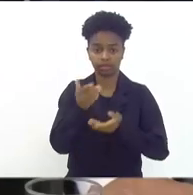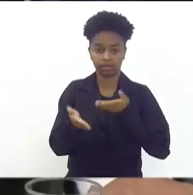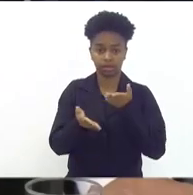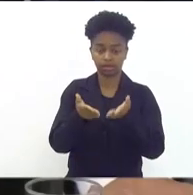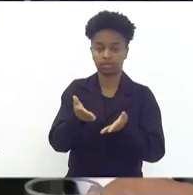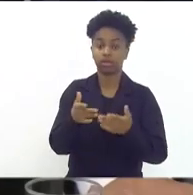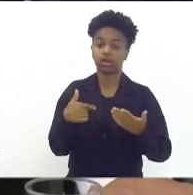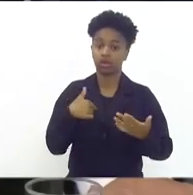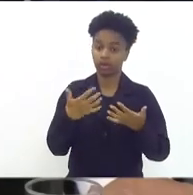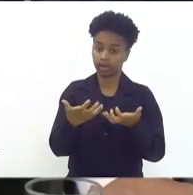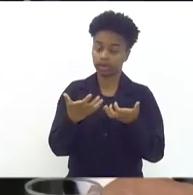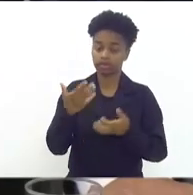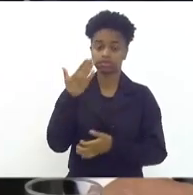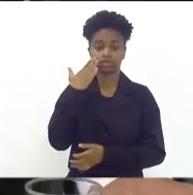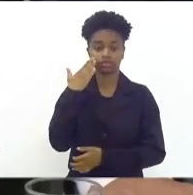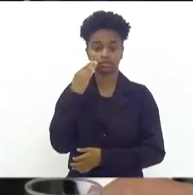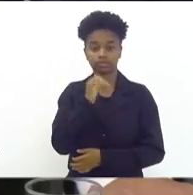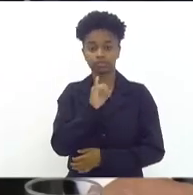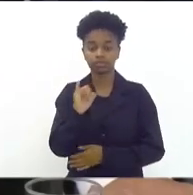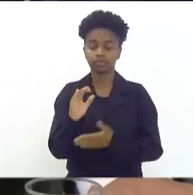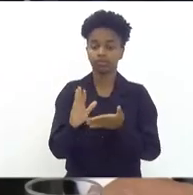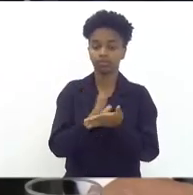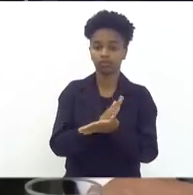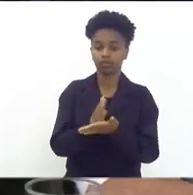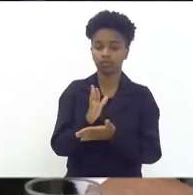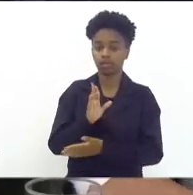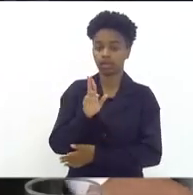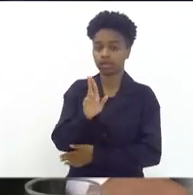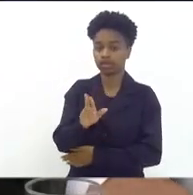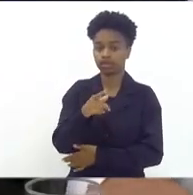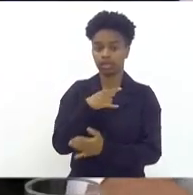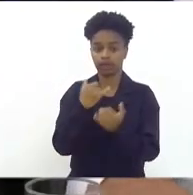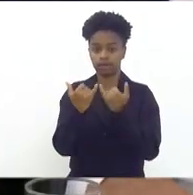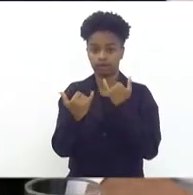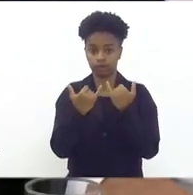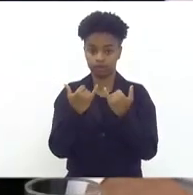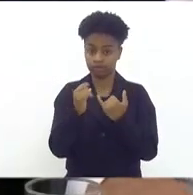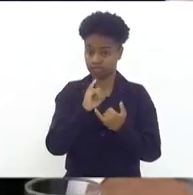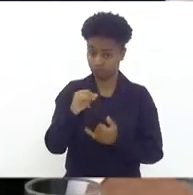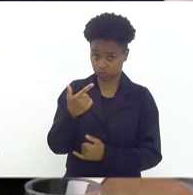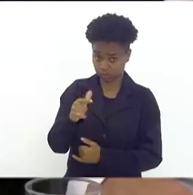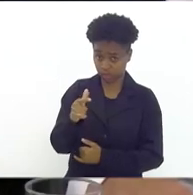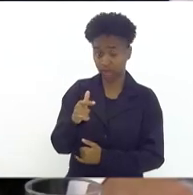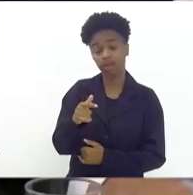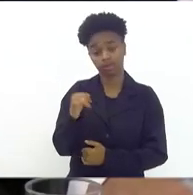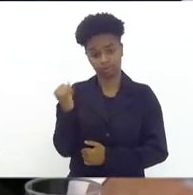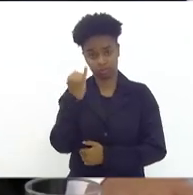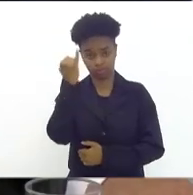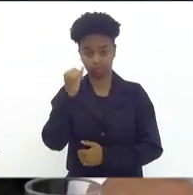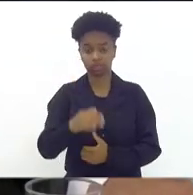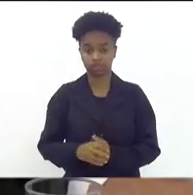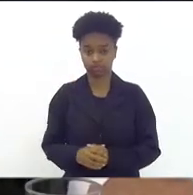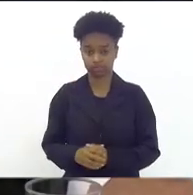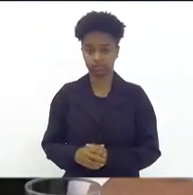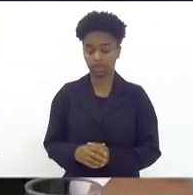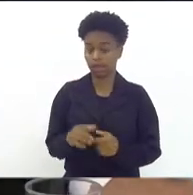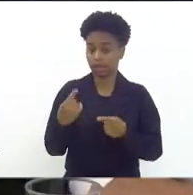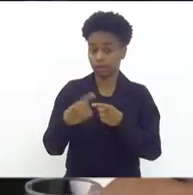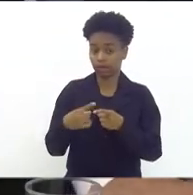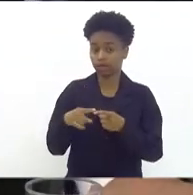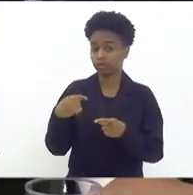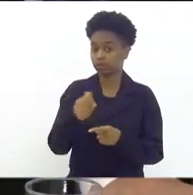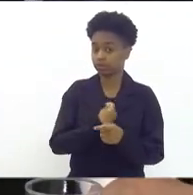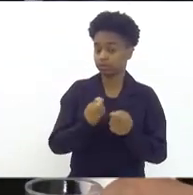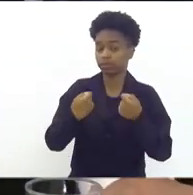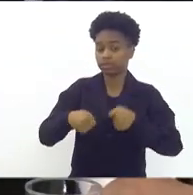queria saber se algum representante Danados de trouxa essa informação se não trouxe é importante até pra gente saber quais são